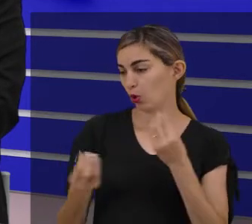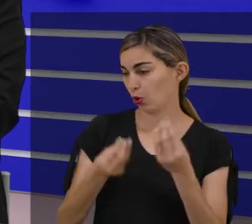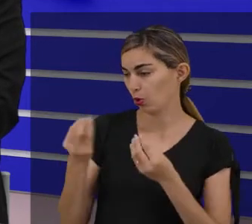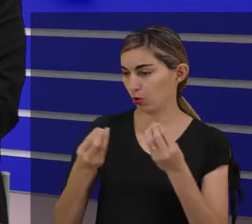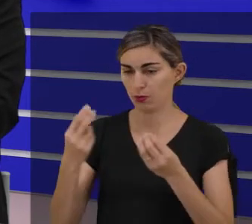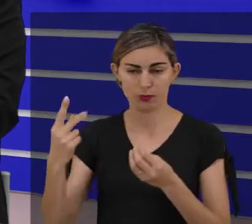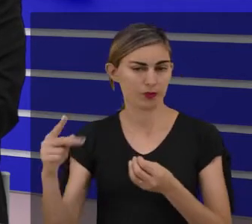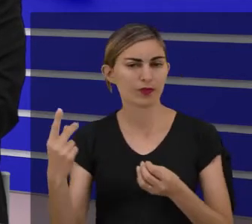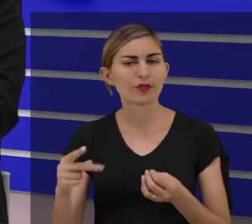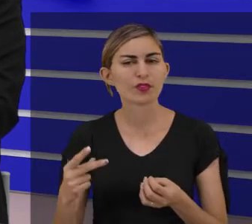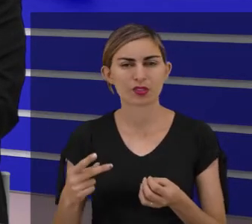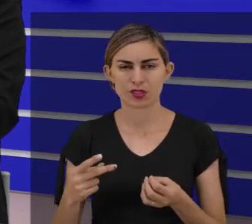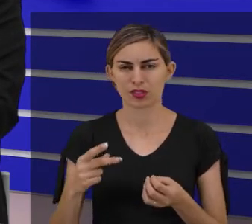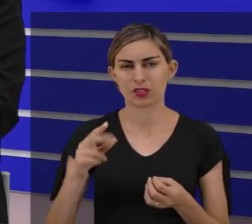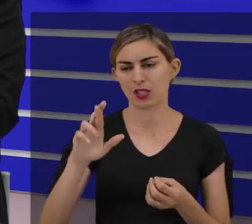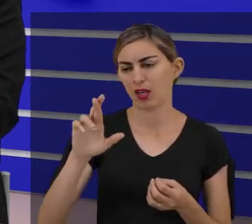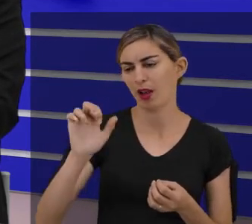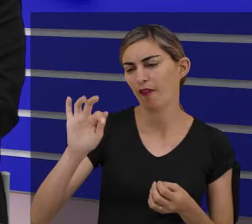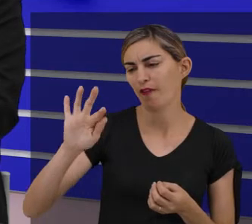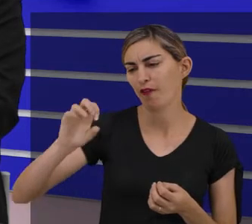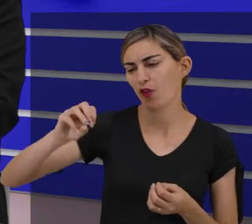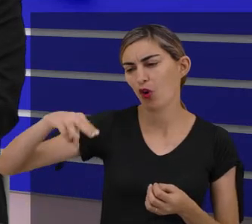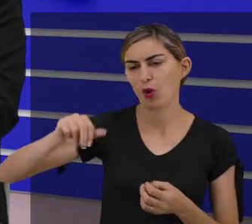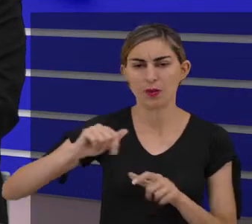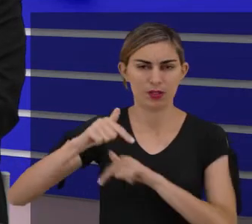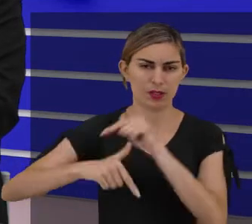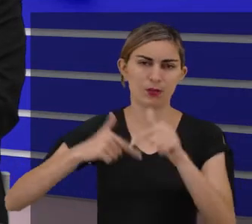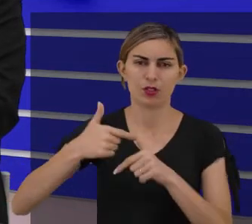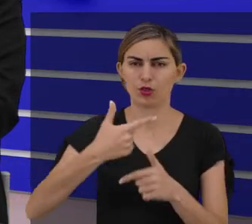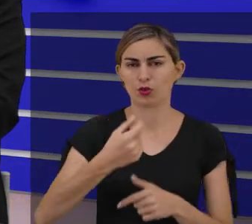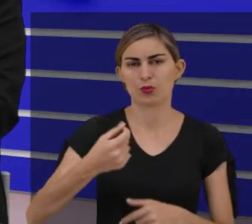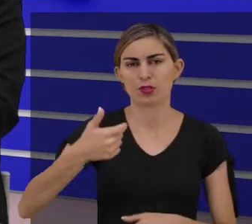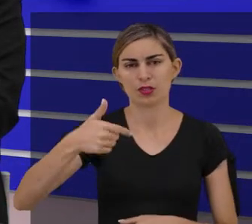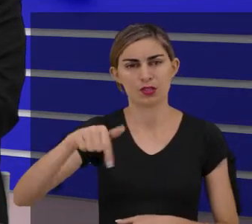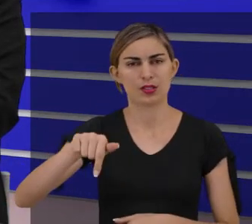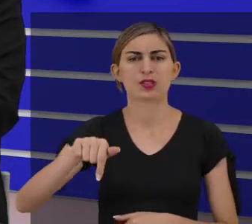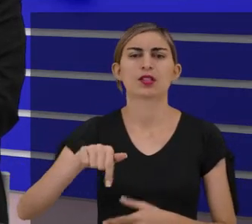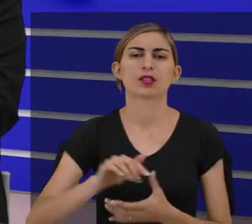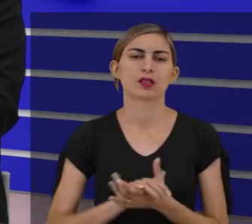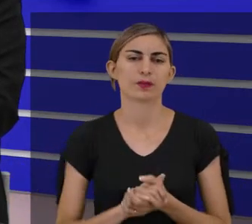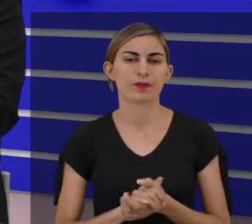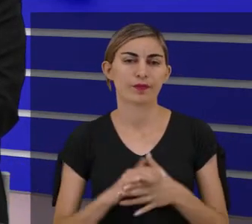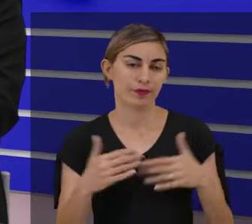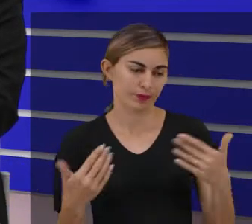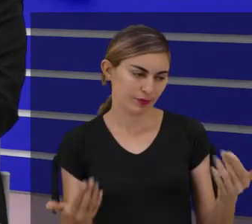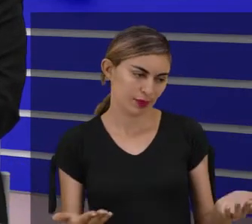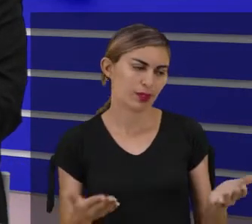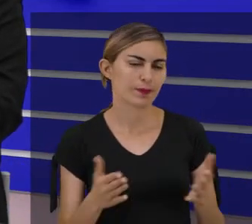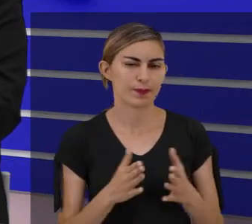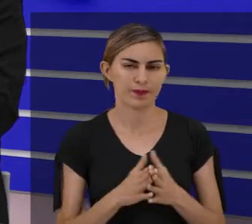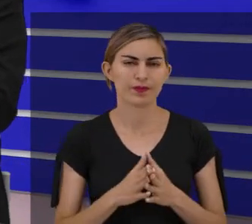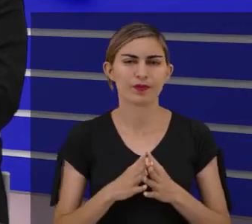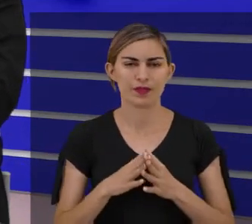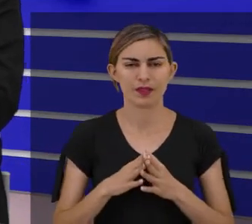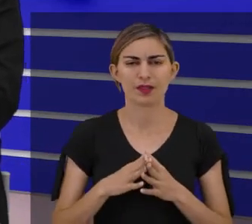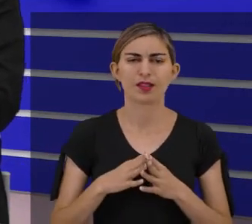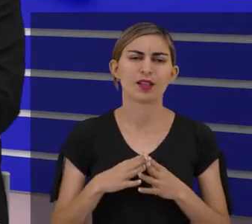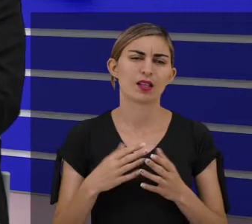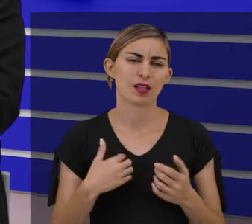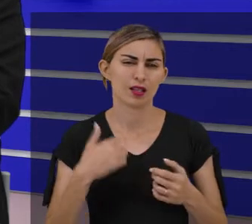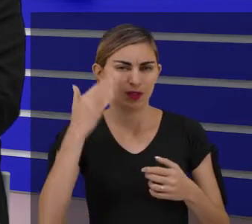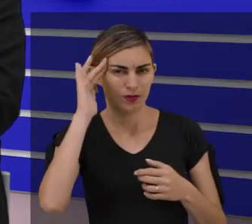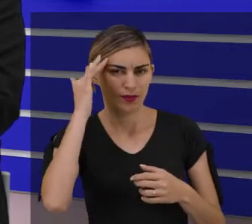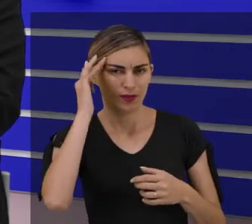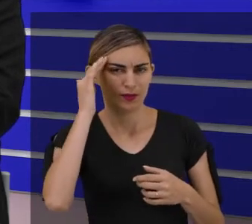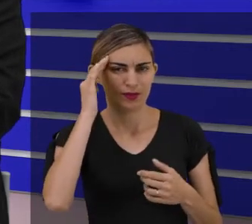como você compreende a reforma trabalhista de 2017? Sobre a reforma trabalhista de 2017, a gente pode